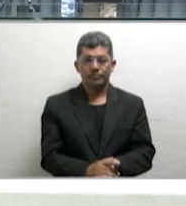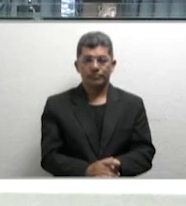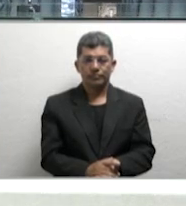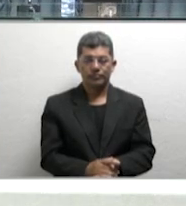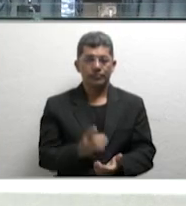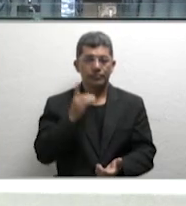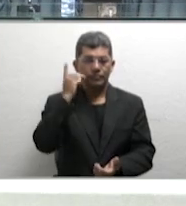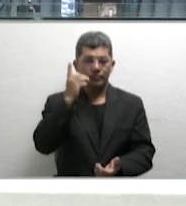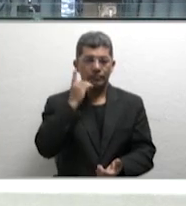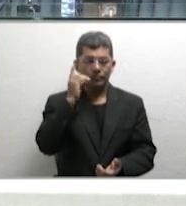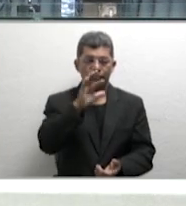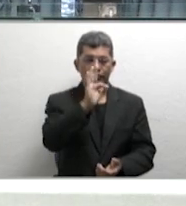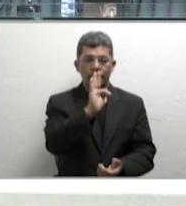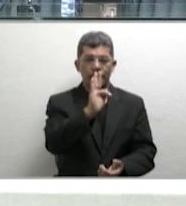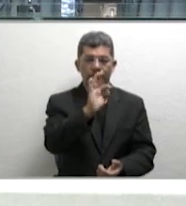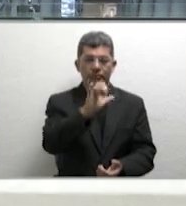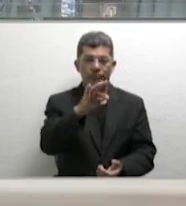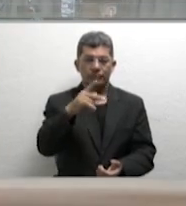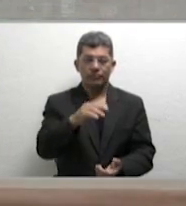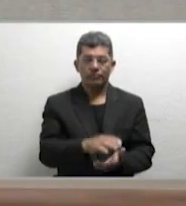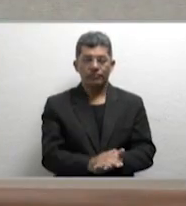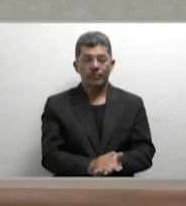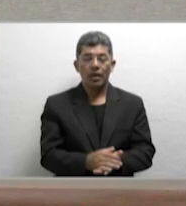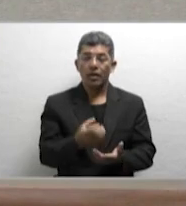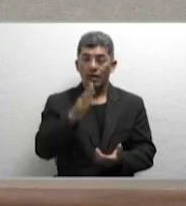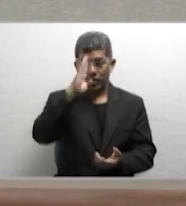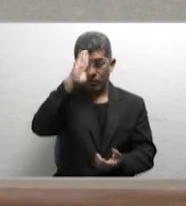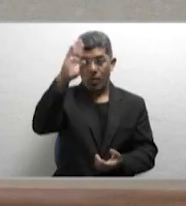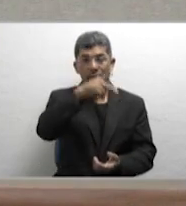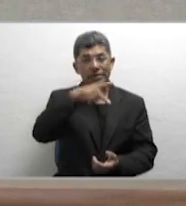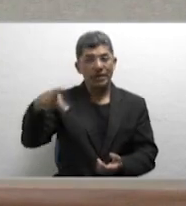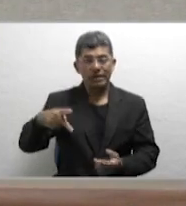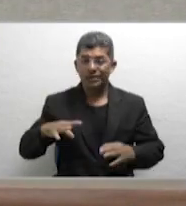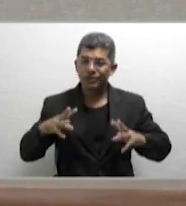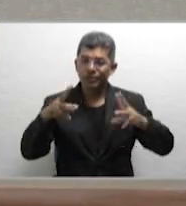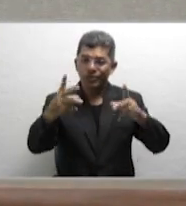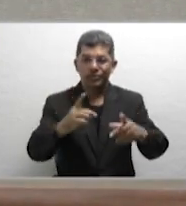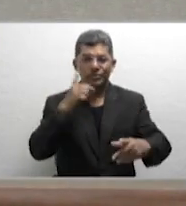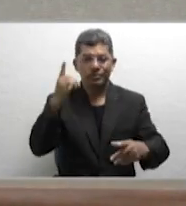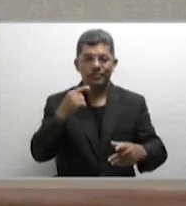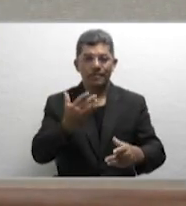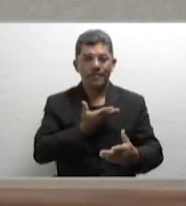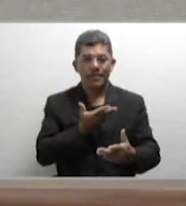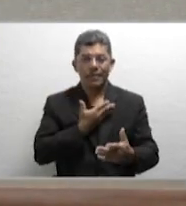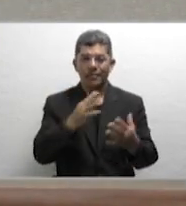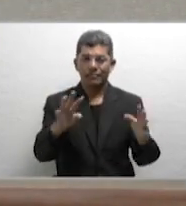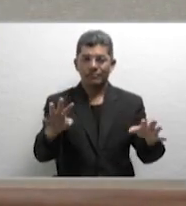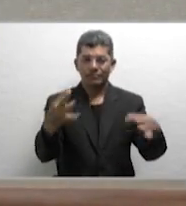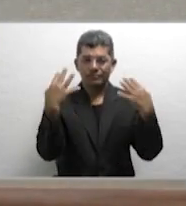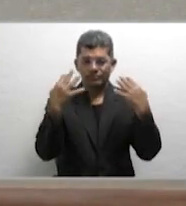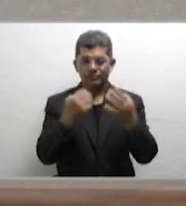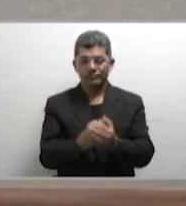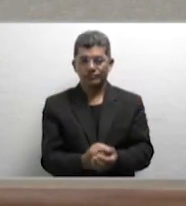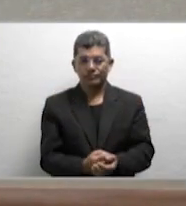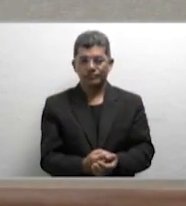Deputado Felipe Souza, ocupando a tribuna. Senhor presidente, caros colegas deputados, amigos que nos assistem.